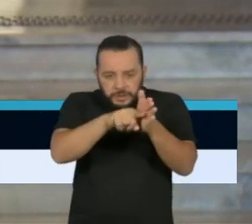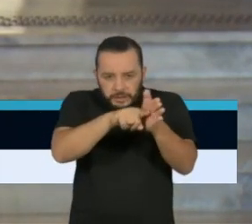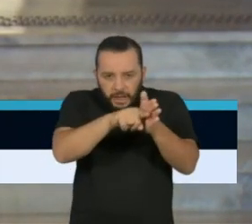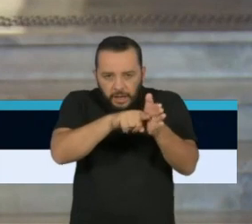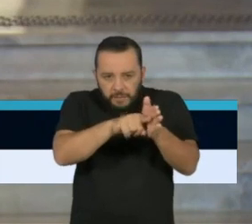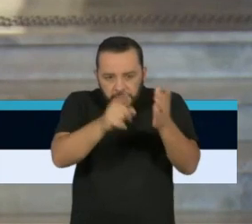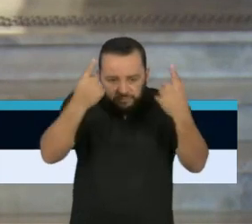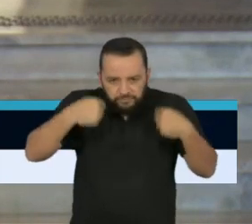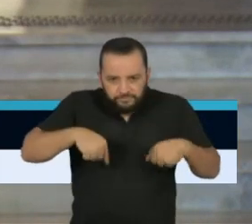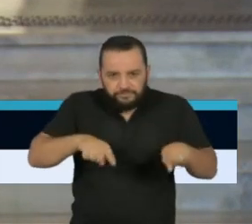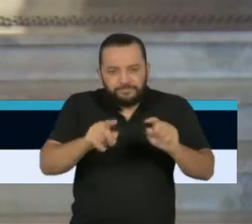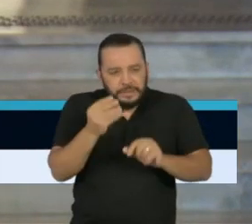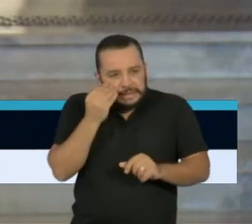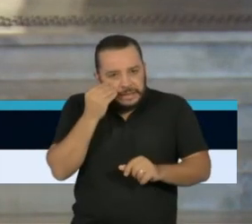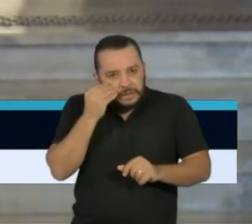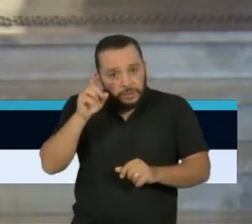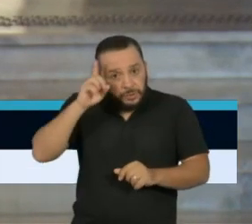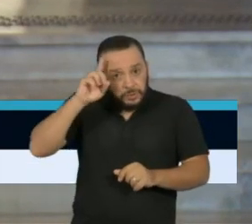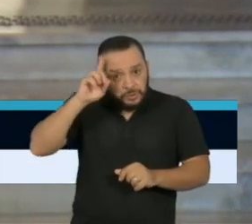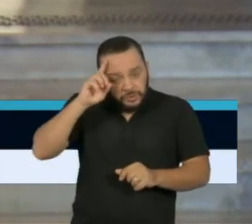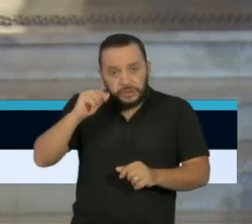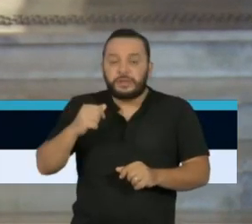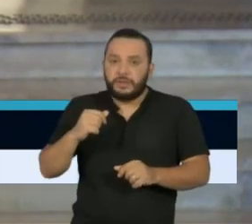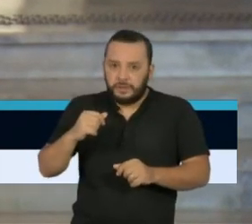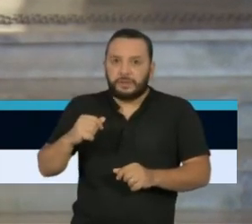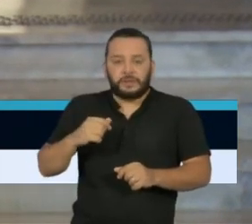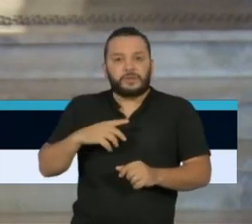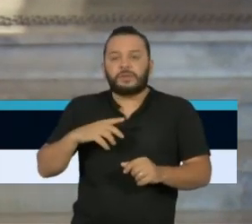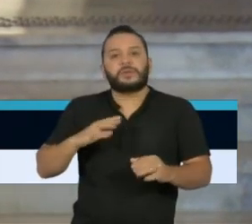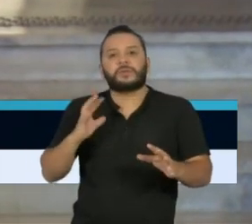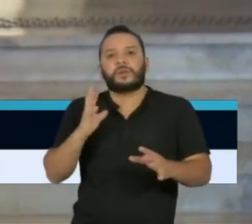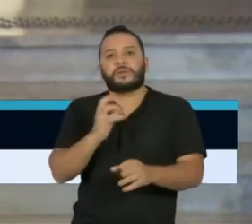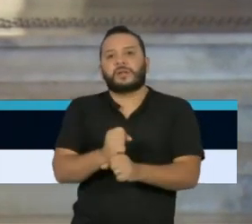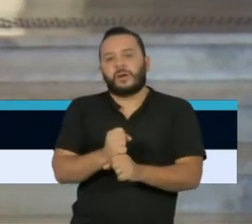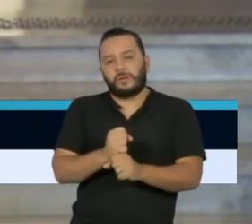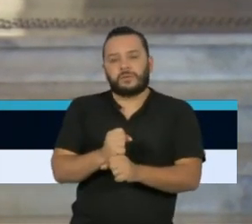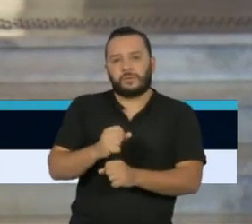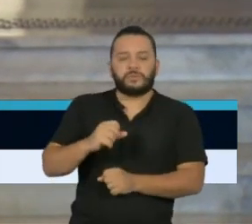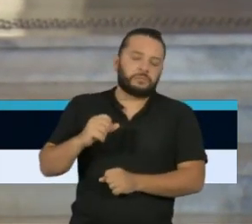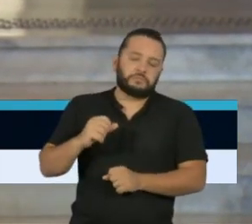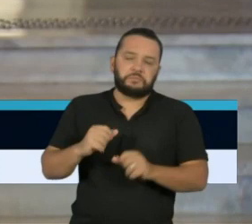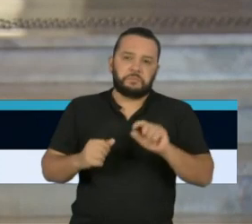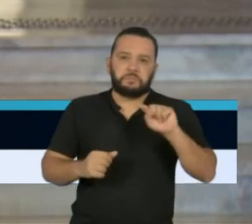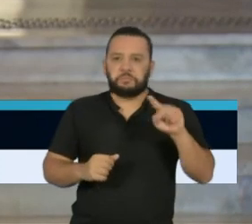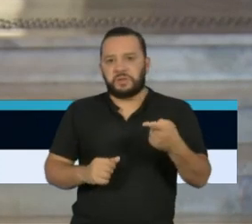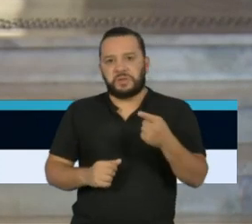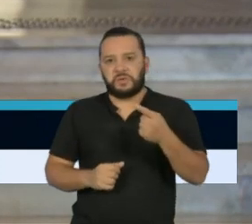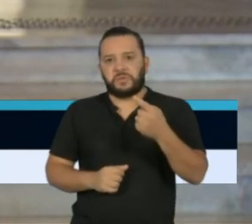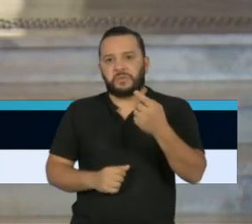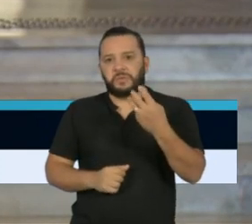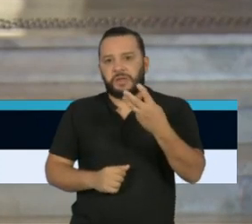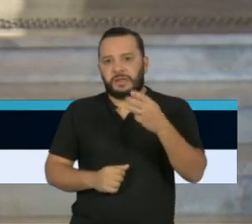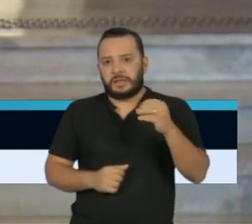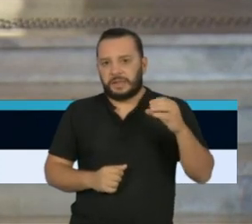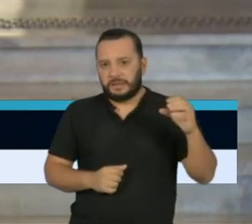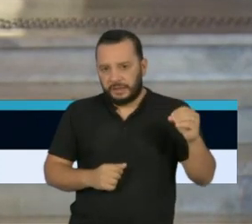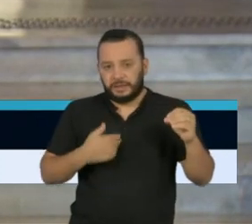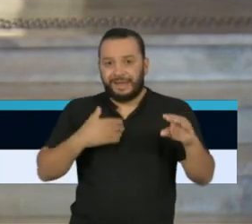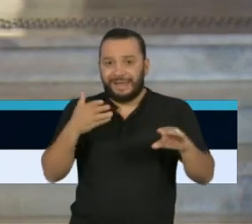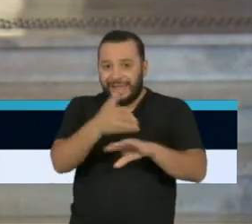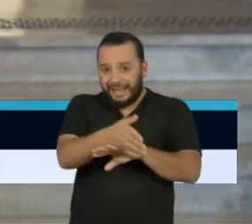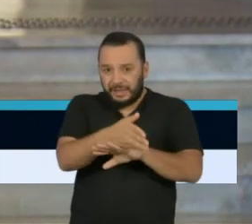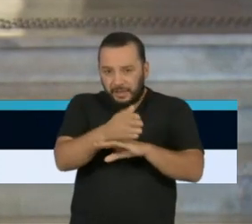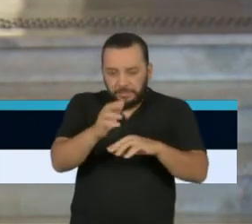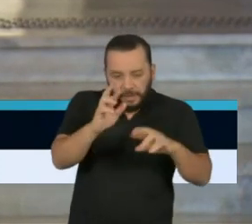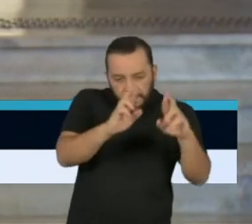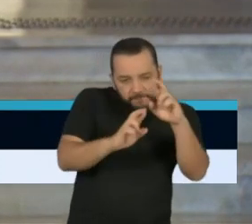e entram 1.300 testes por dia para serem processados. Nós devemos